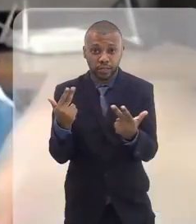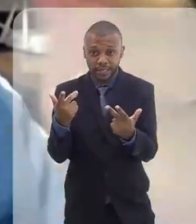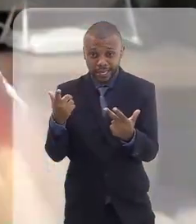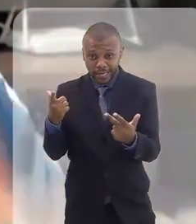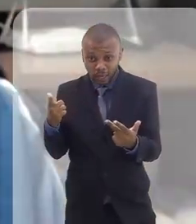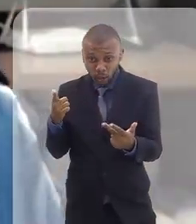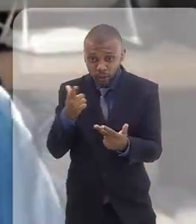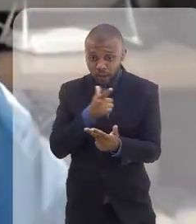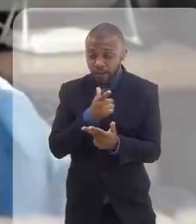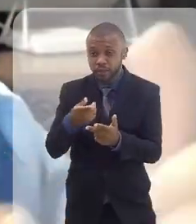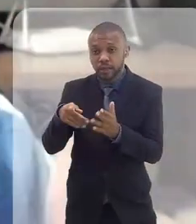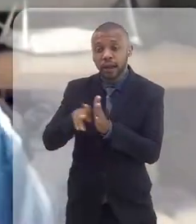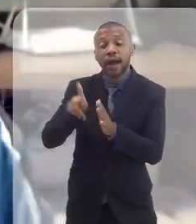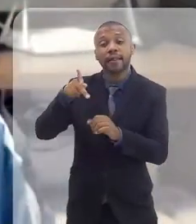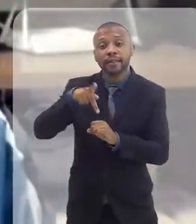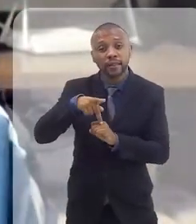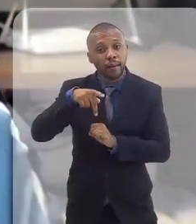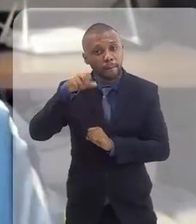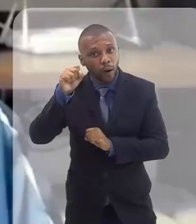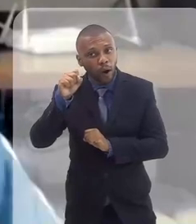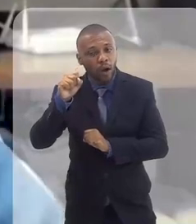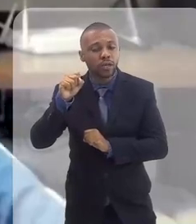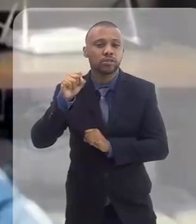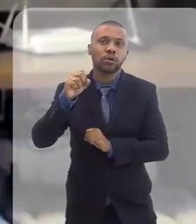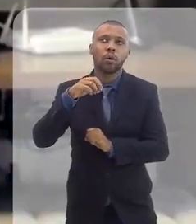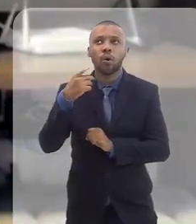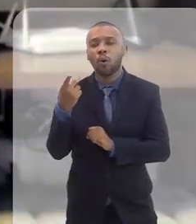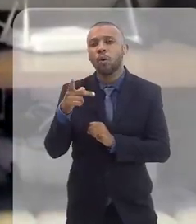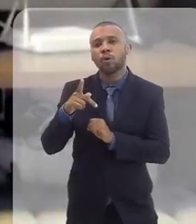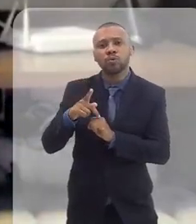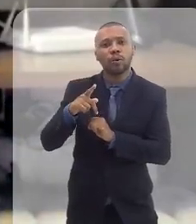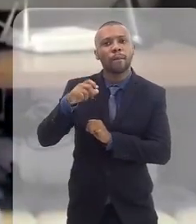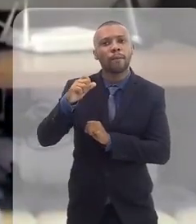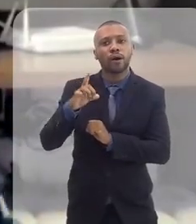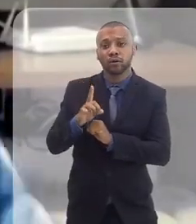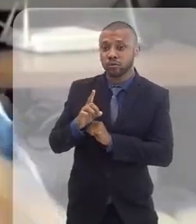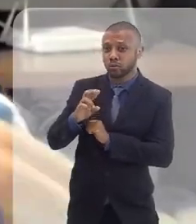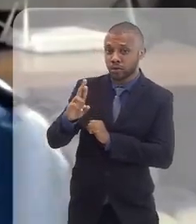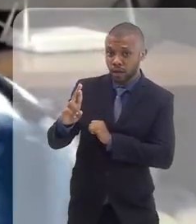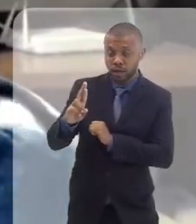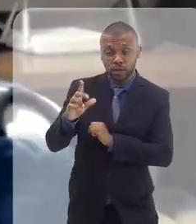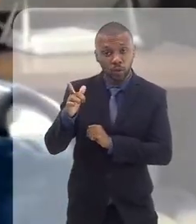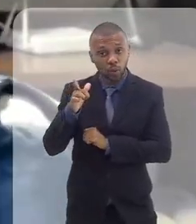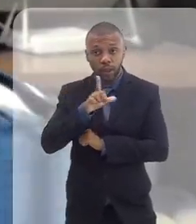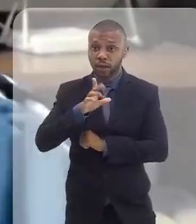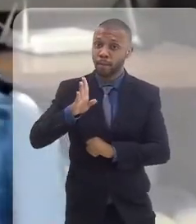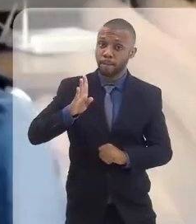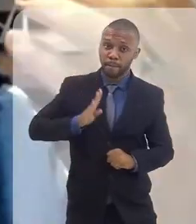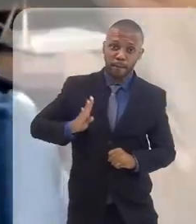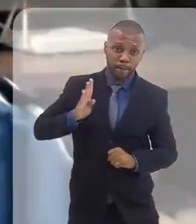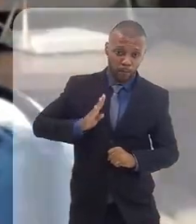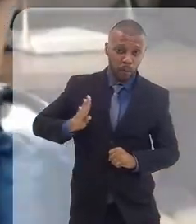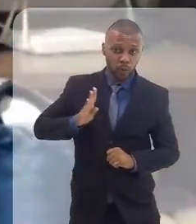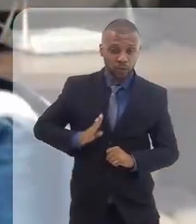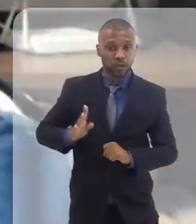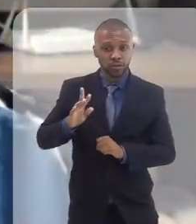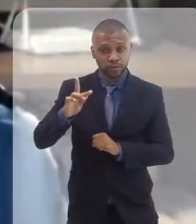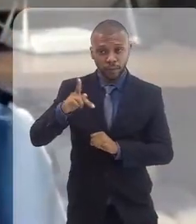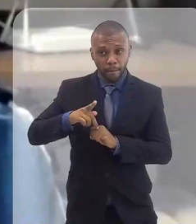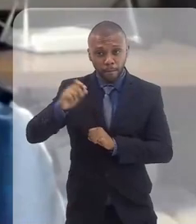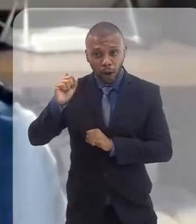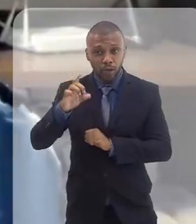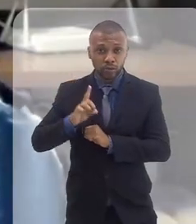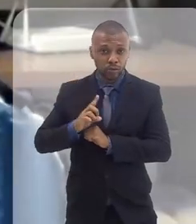caminho. E quem chega na pós, e quem chega no pós-doutorado e consegue uma bolsa